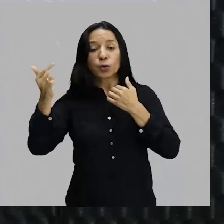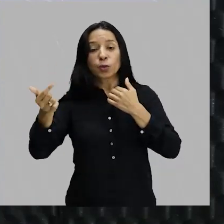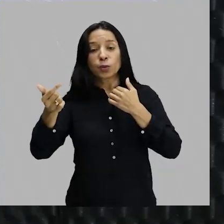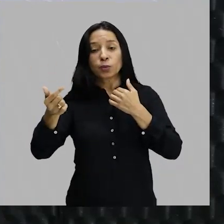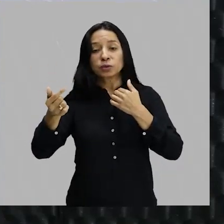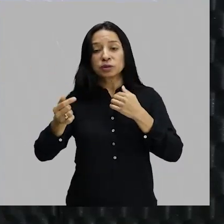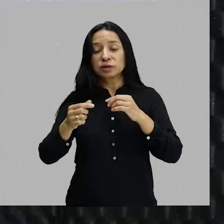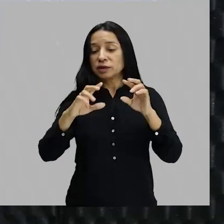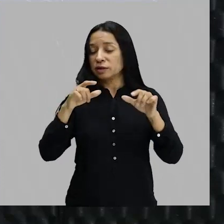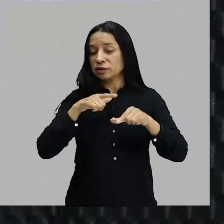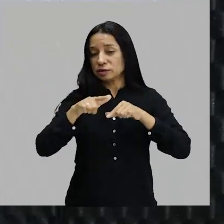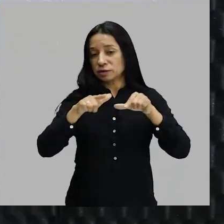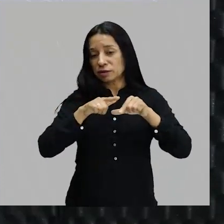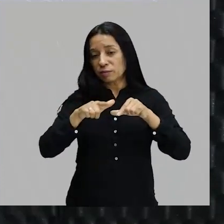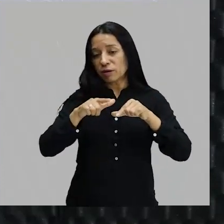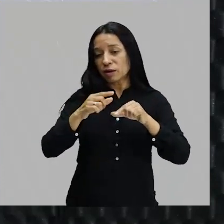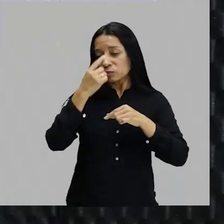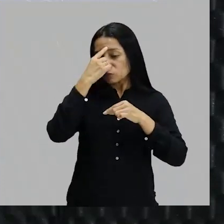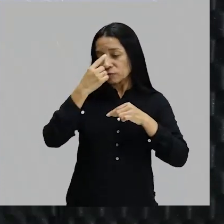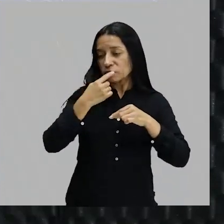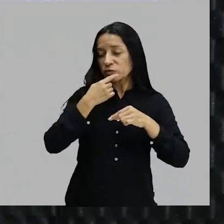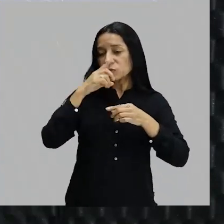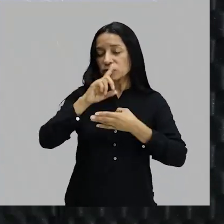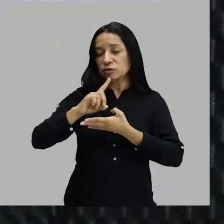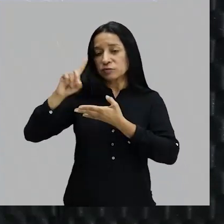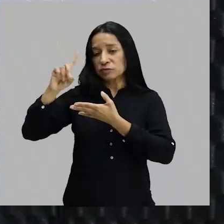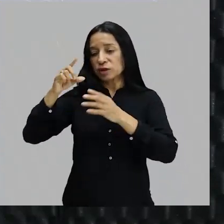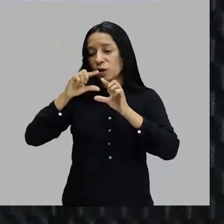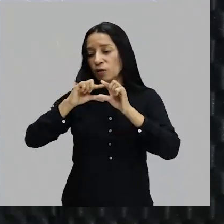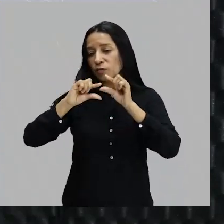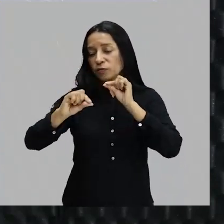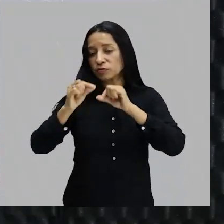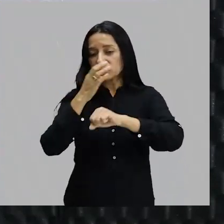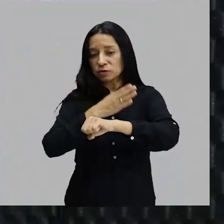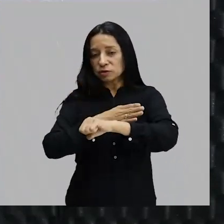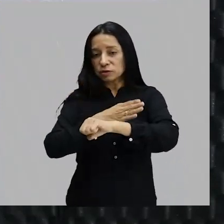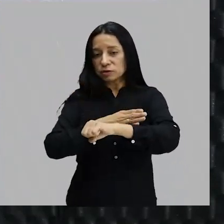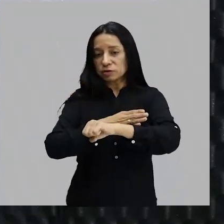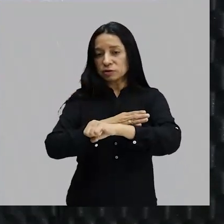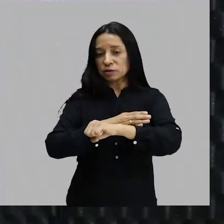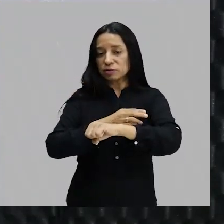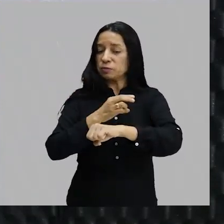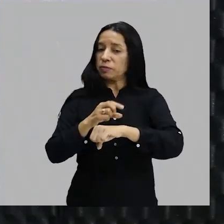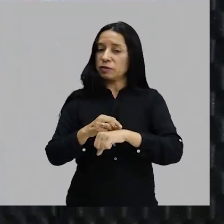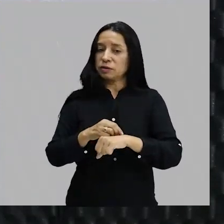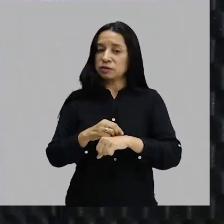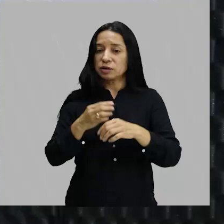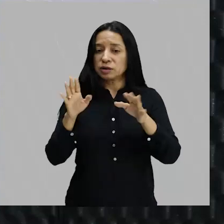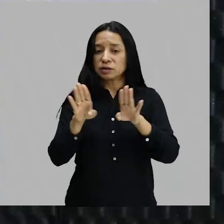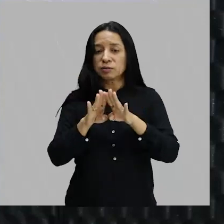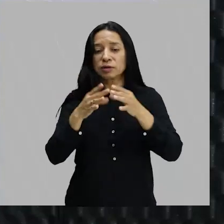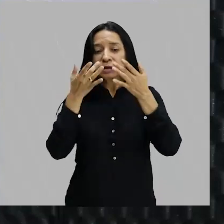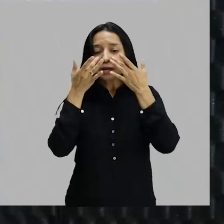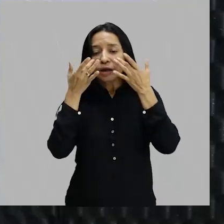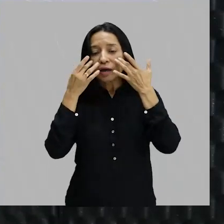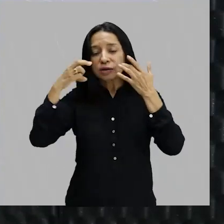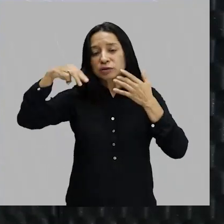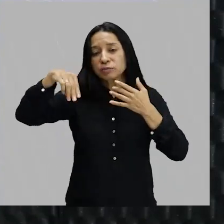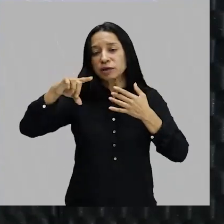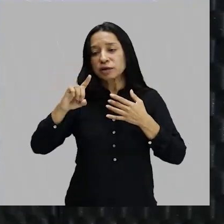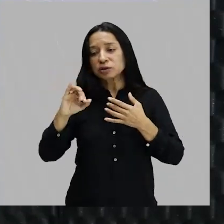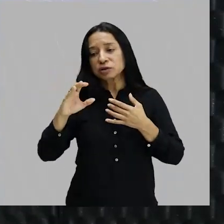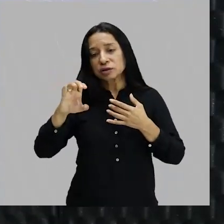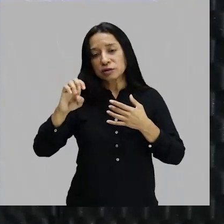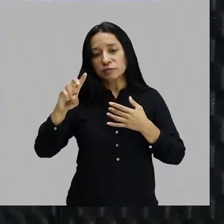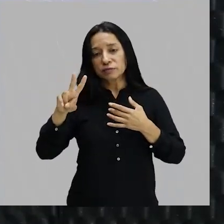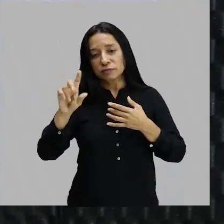com a figura divina. Então não dá para você fugir da Idade Média e da arte medieval como um todo. Por quê? Porque ela é a base,